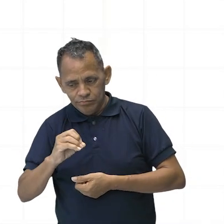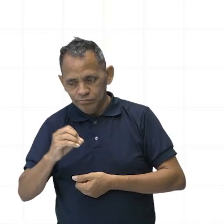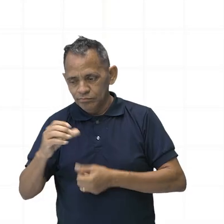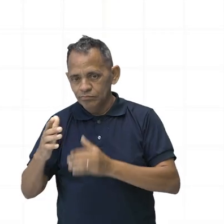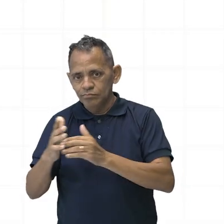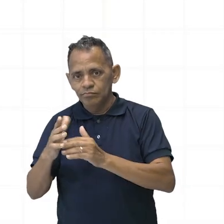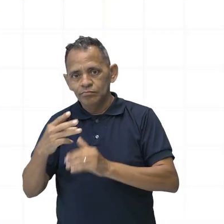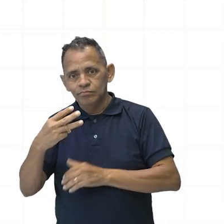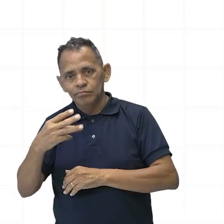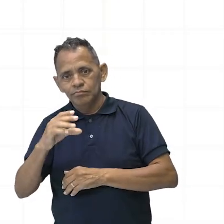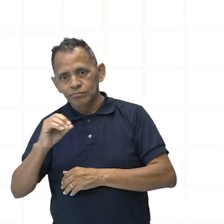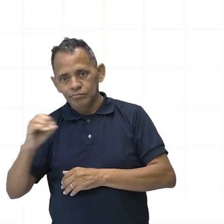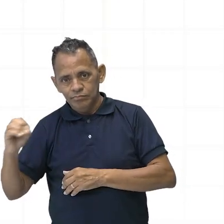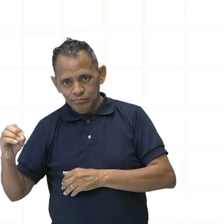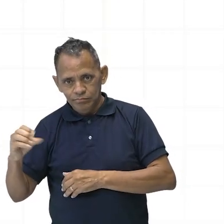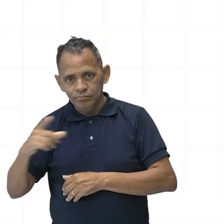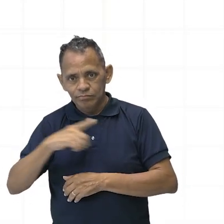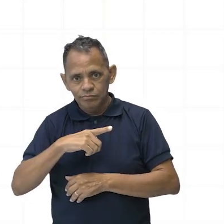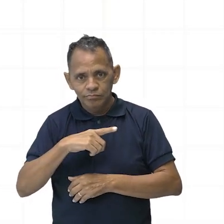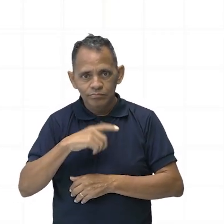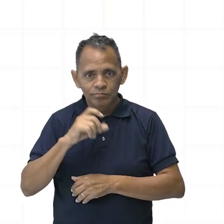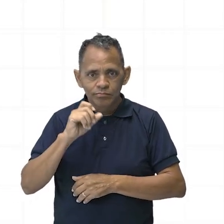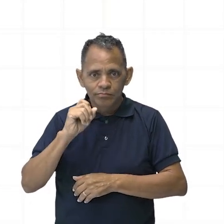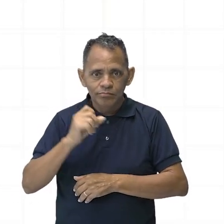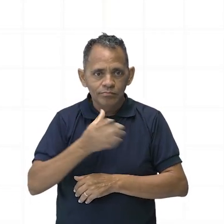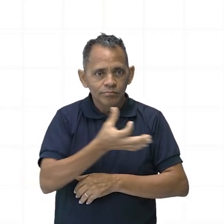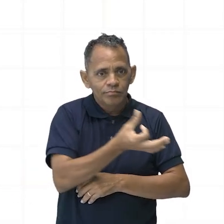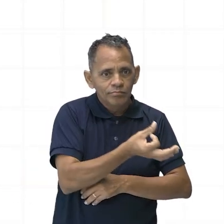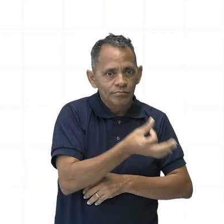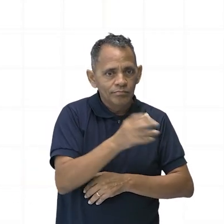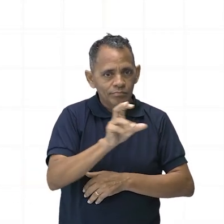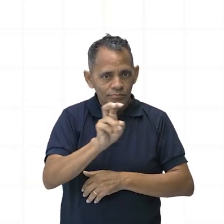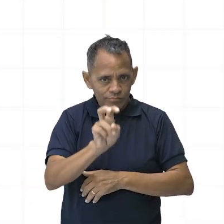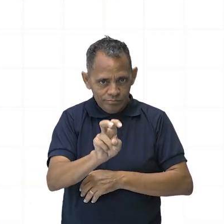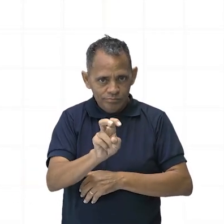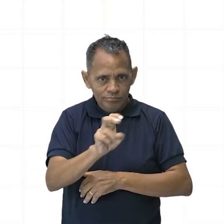2.500 e 3.000 gramas, nós vamos ter